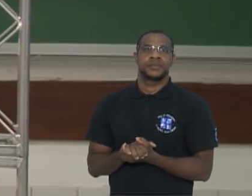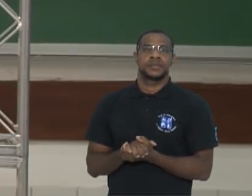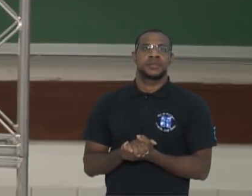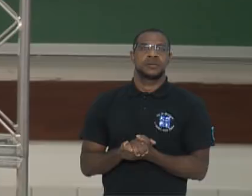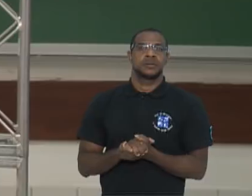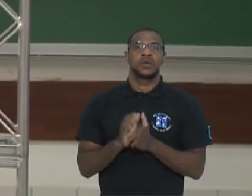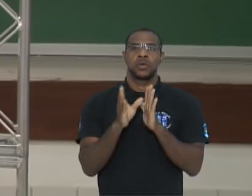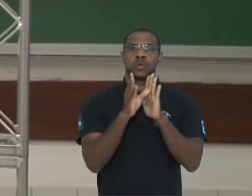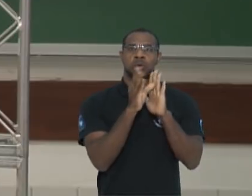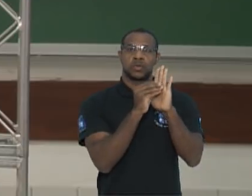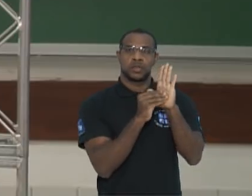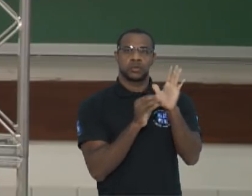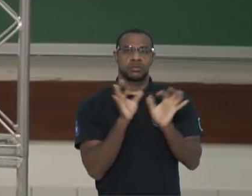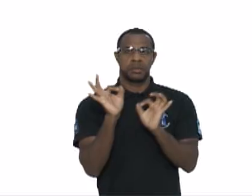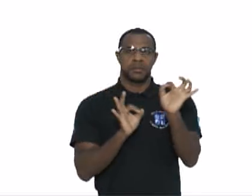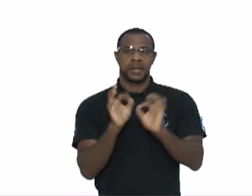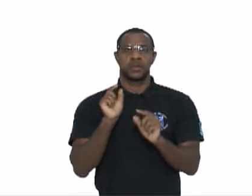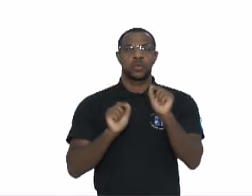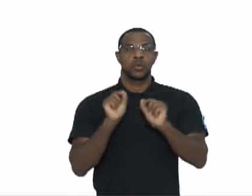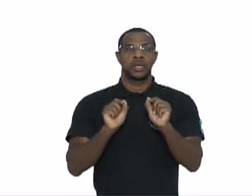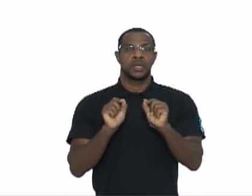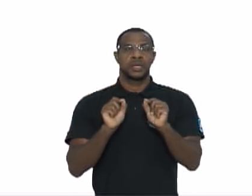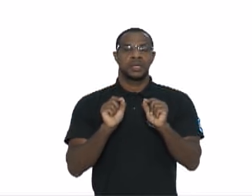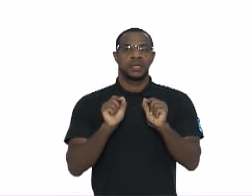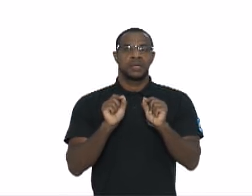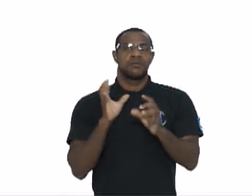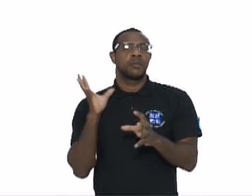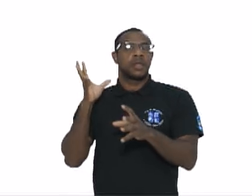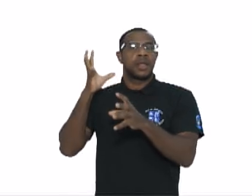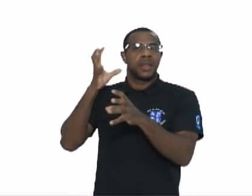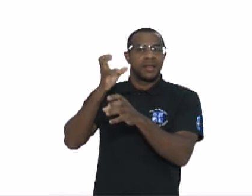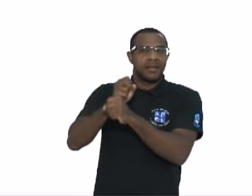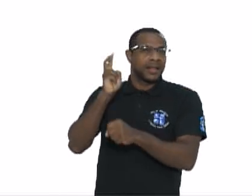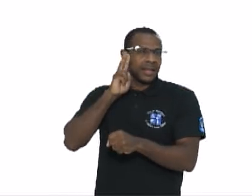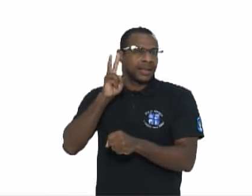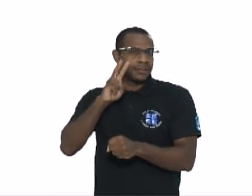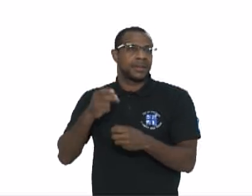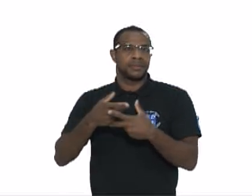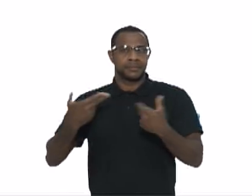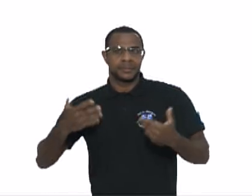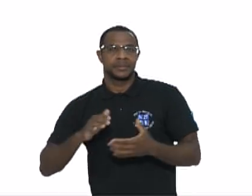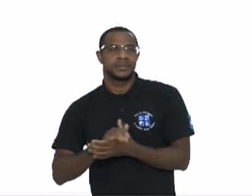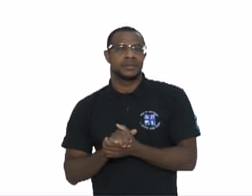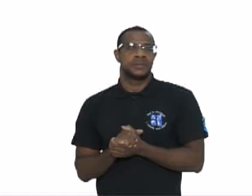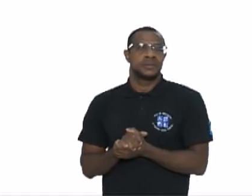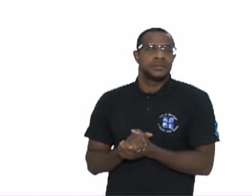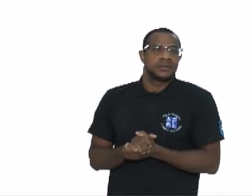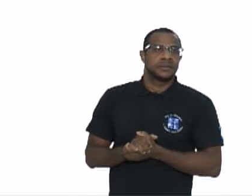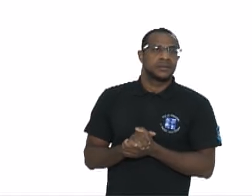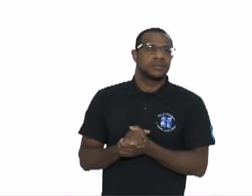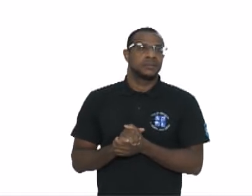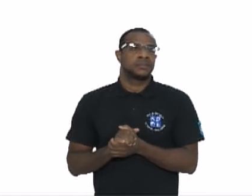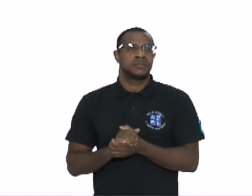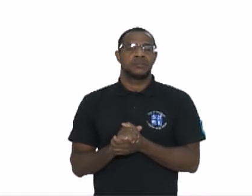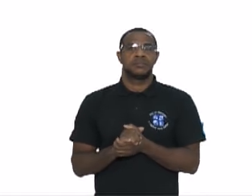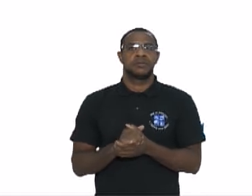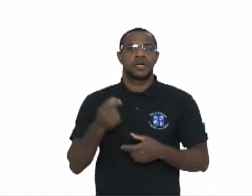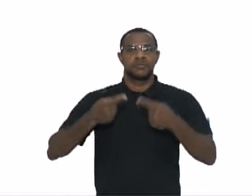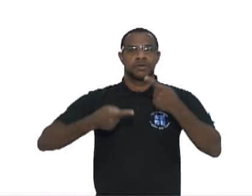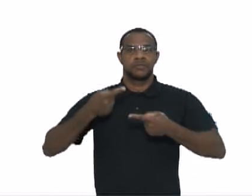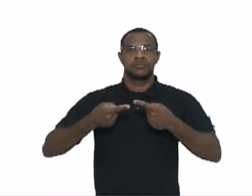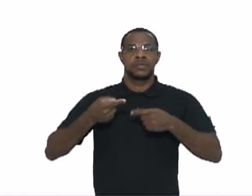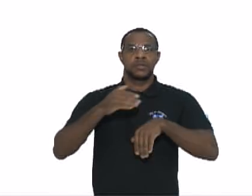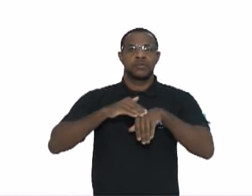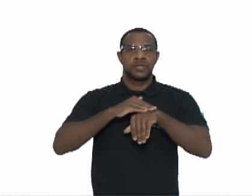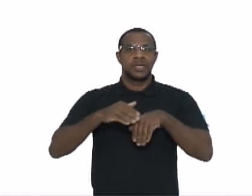Então, os conteúdos preparados para essa aula, a gente vai retomar os elementos composicionais do conto. Né? Então, a gente vai discutir um